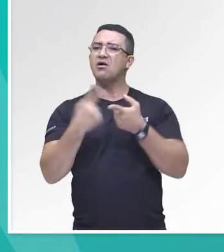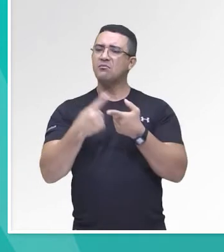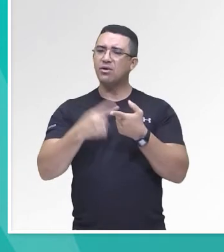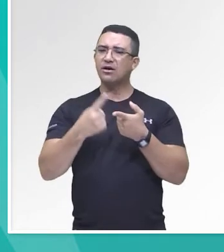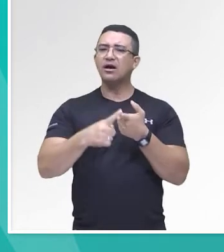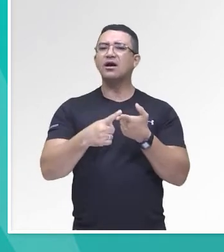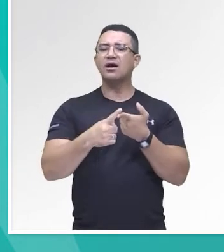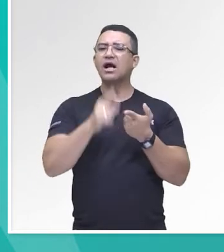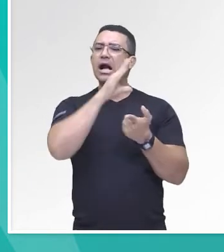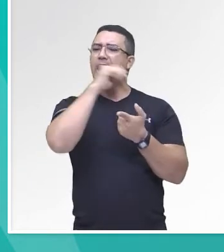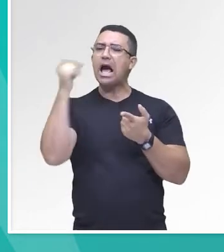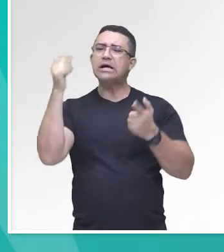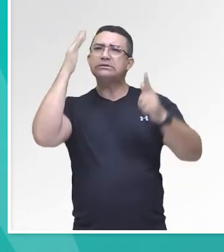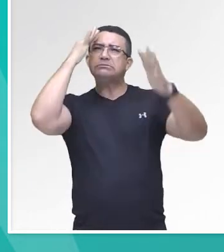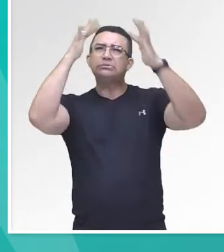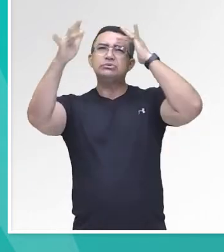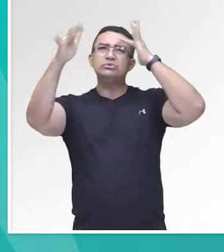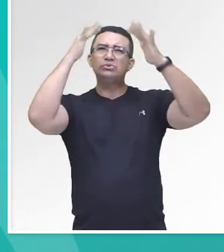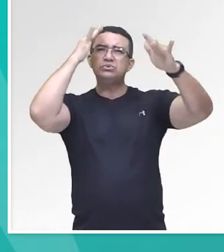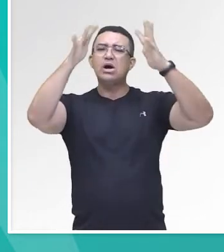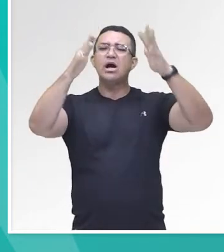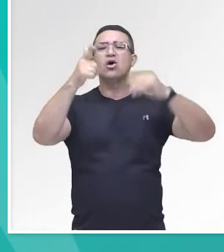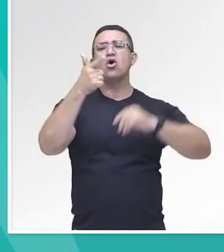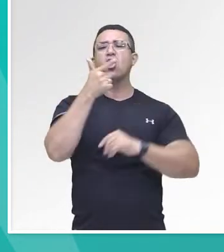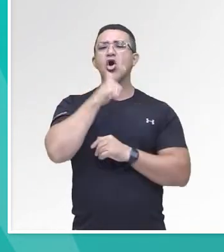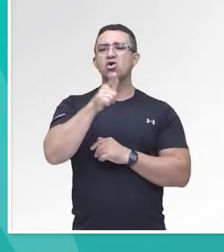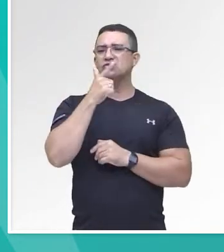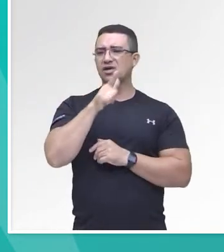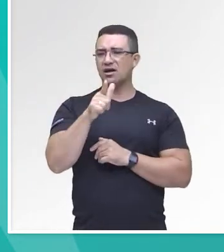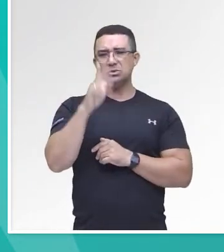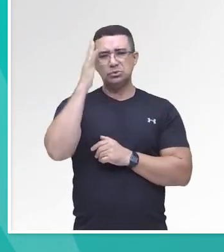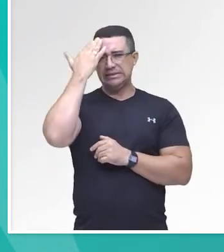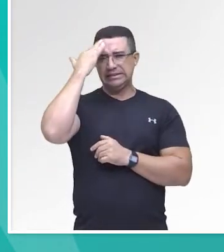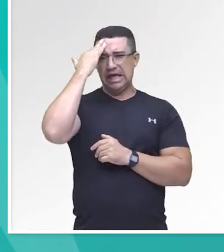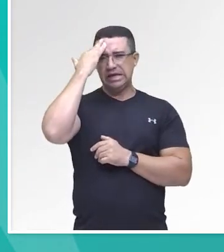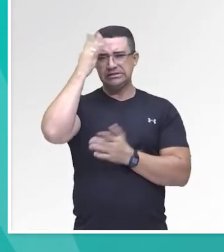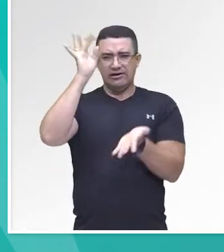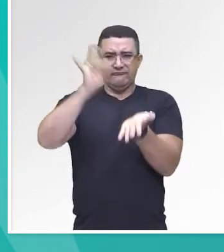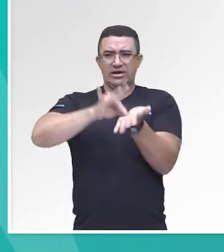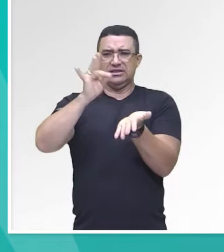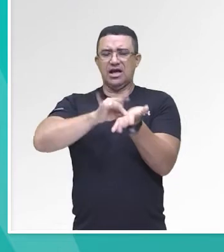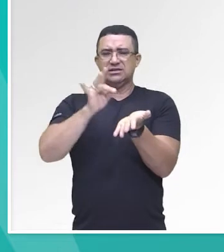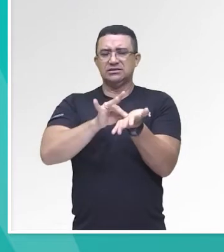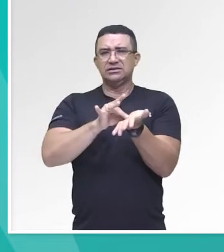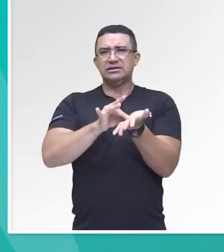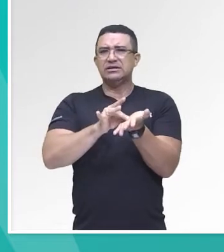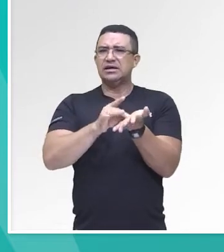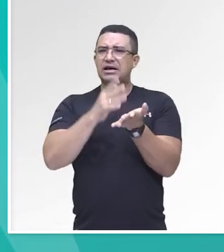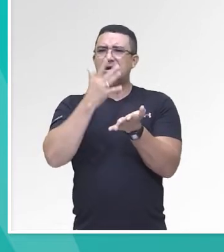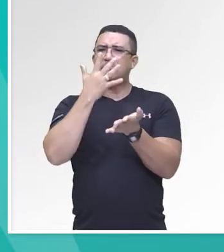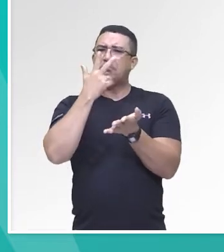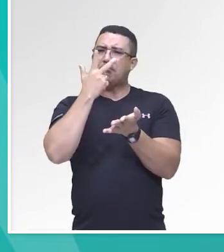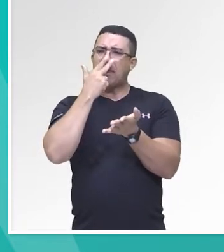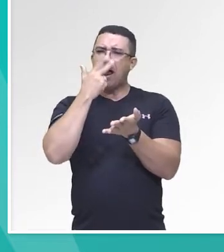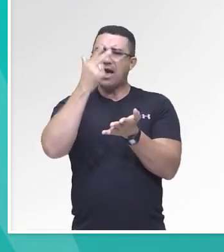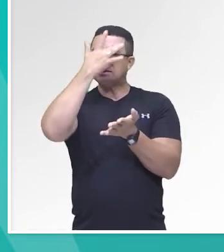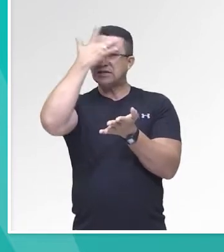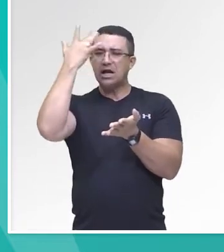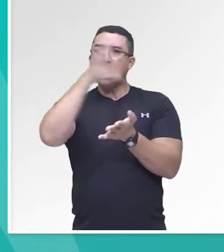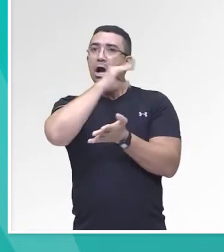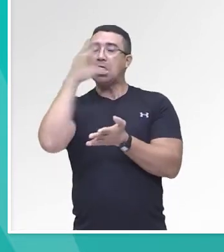imaginação que promove o deslocamento da realidade, deixando a sensação de admiração pelo